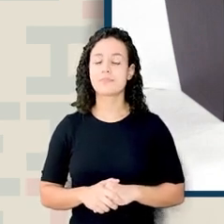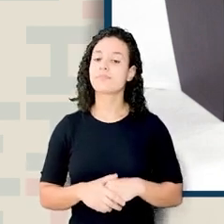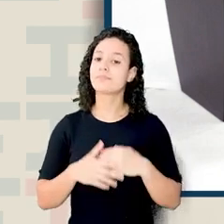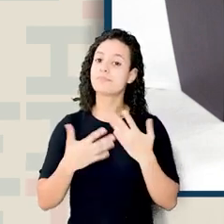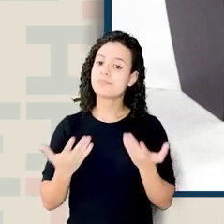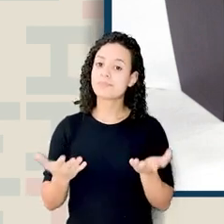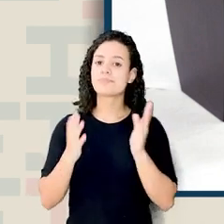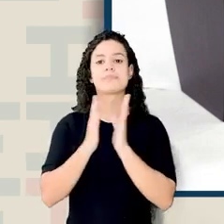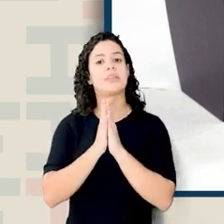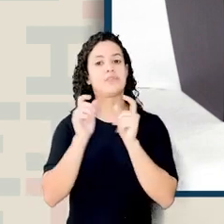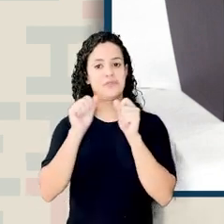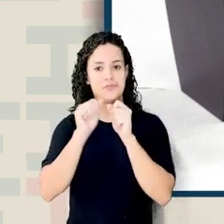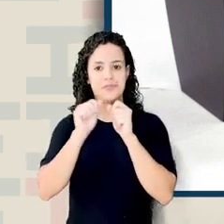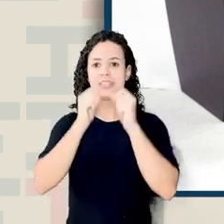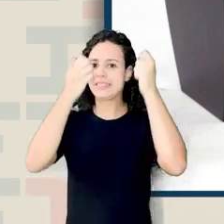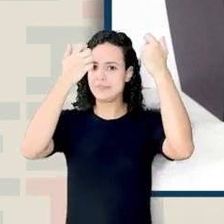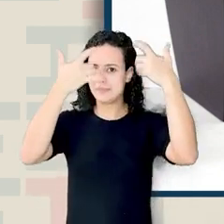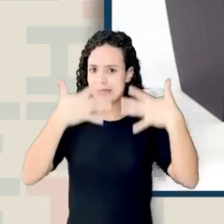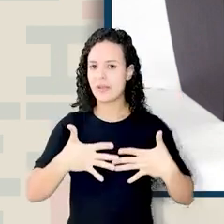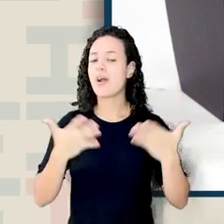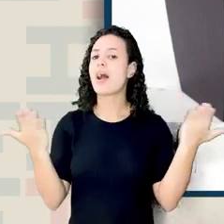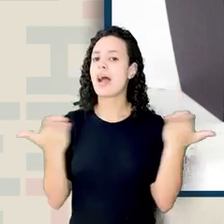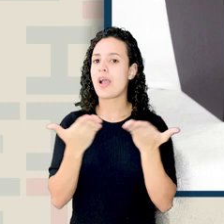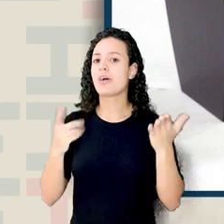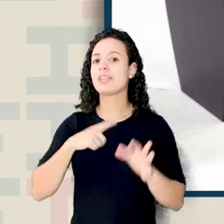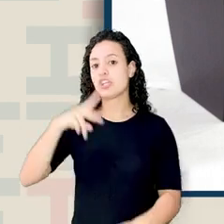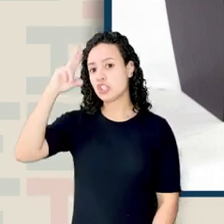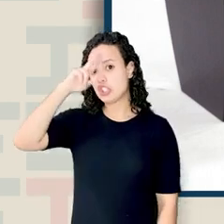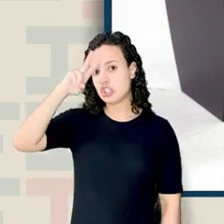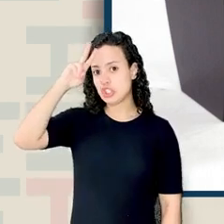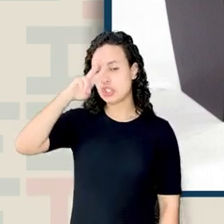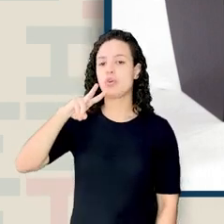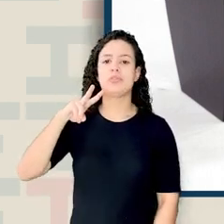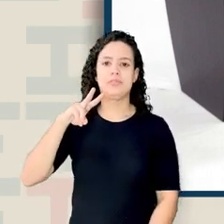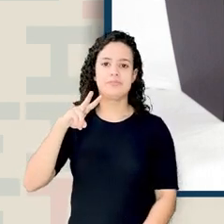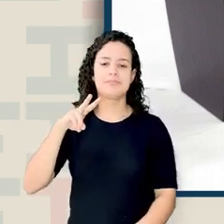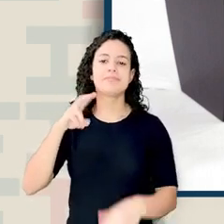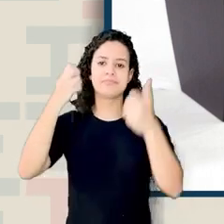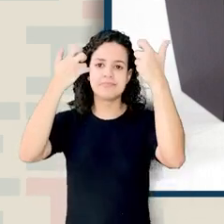bom, feito isso, tenho agora uma história para contar para vocês.